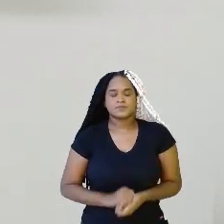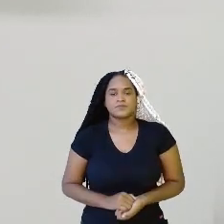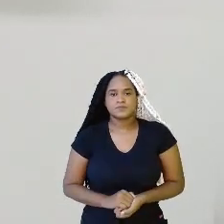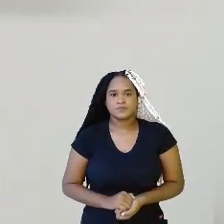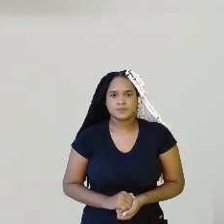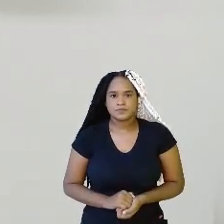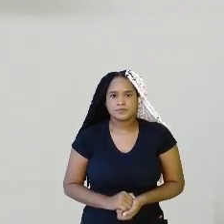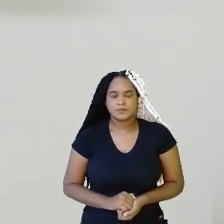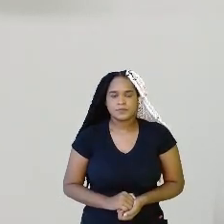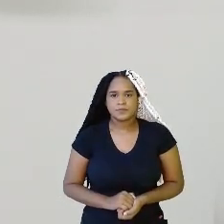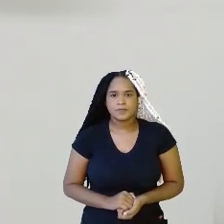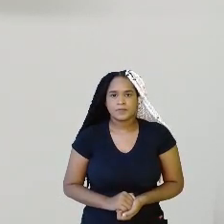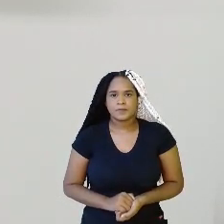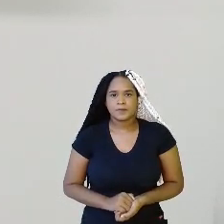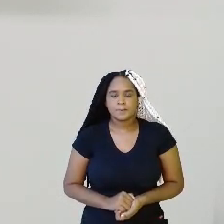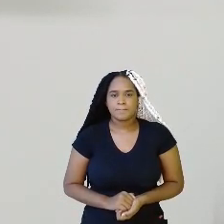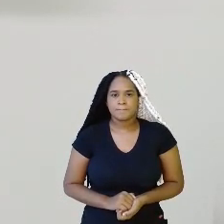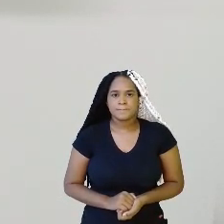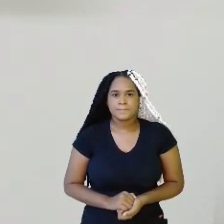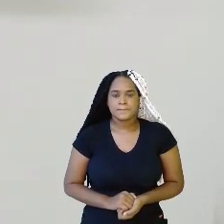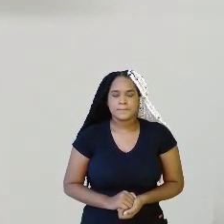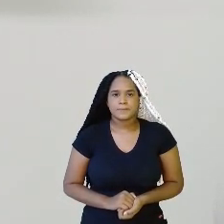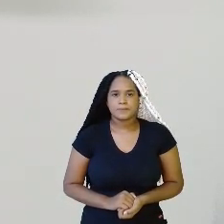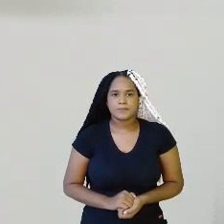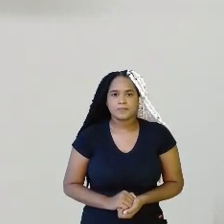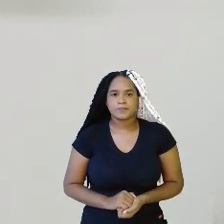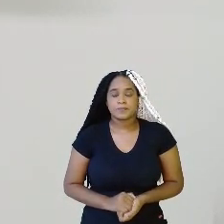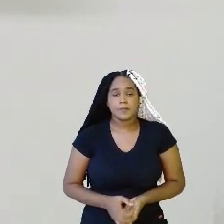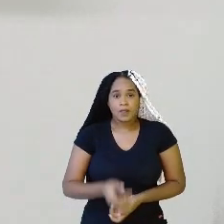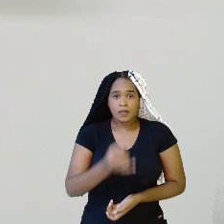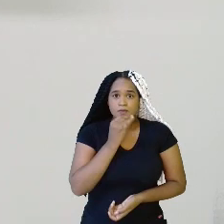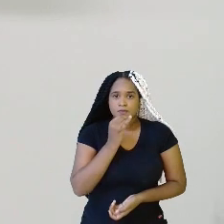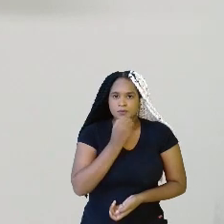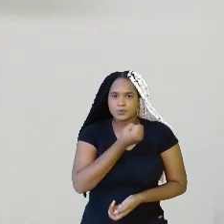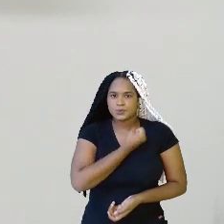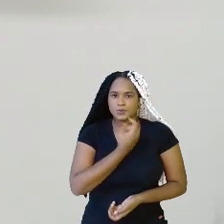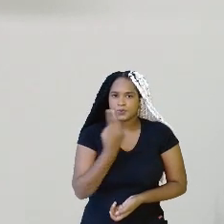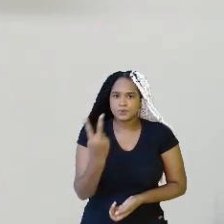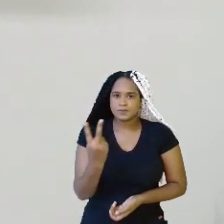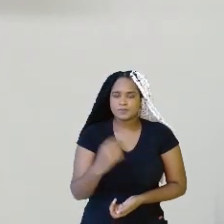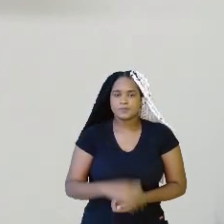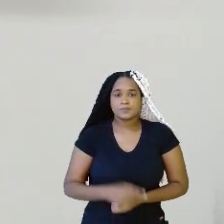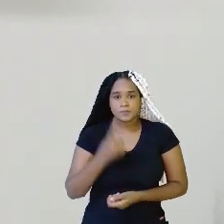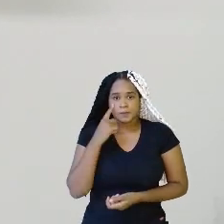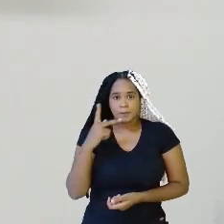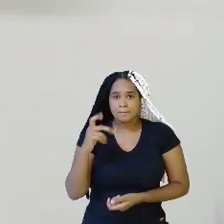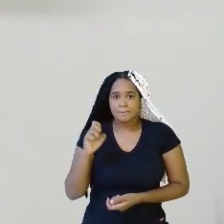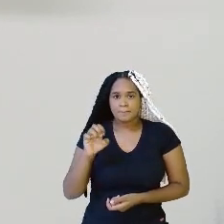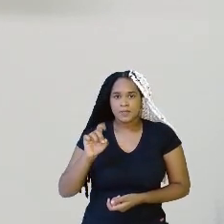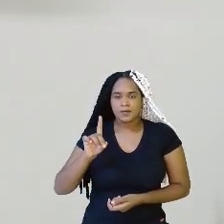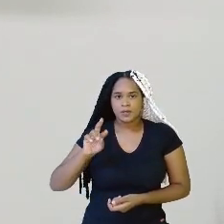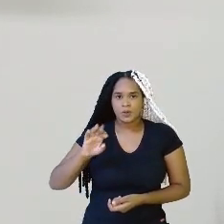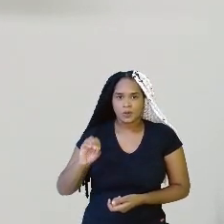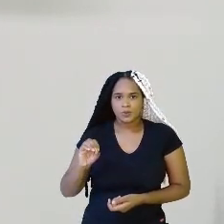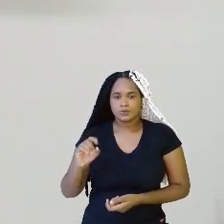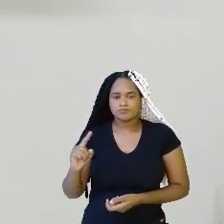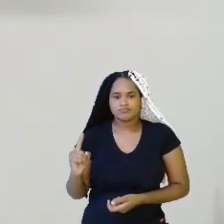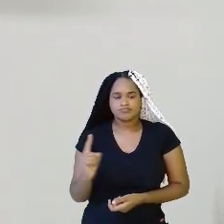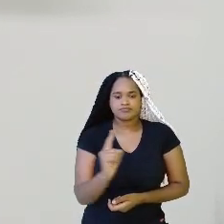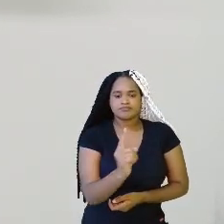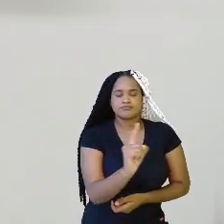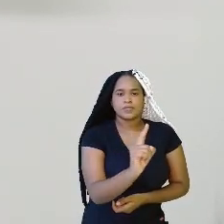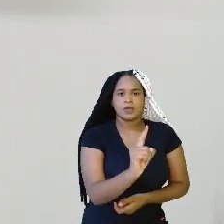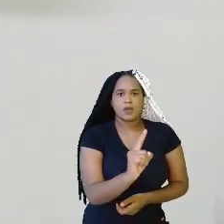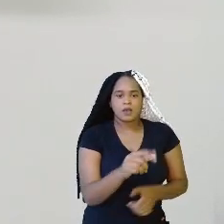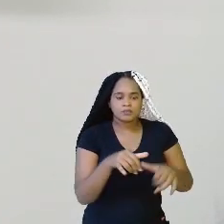Vamos lá, vamos embora. Tem mais. Exemplo número 2. Pedro foi ao supermercado